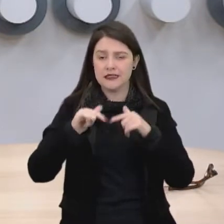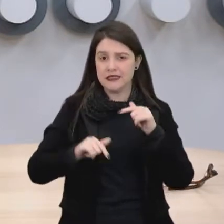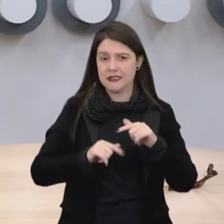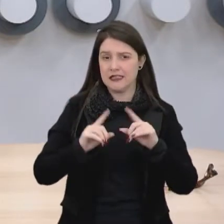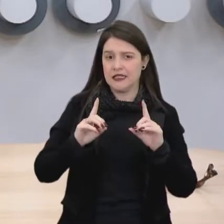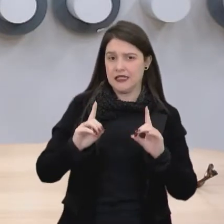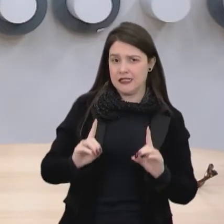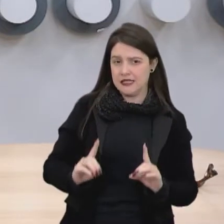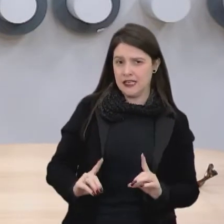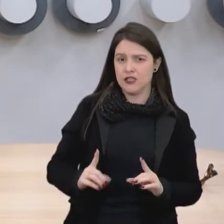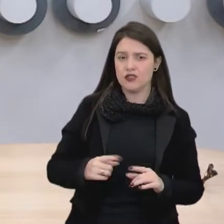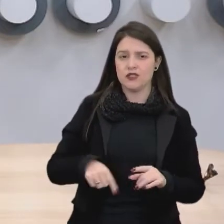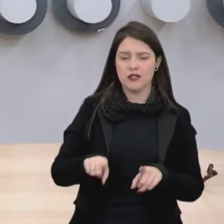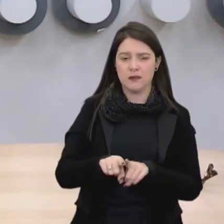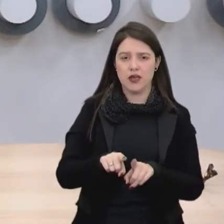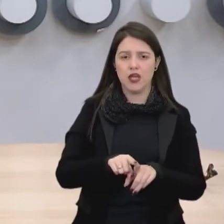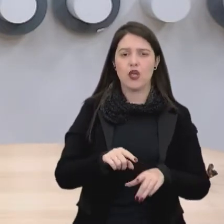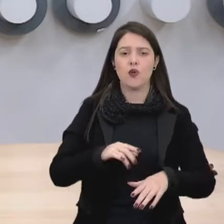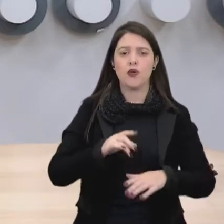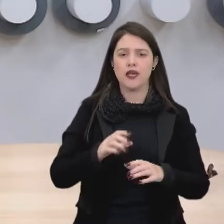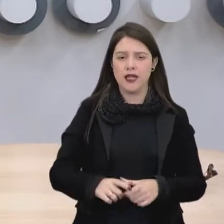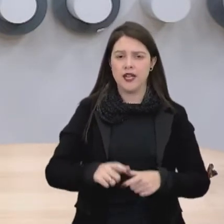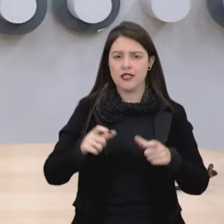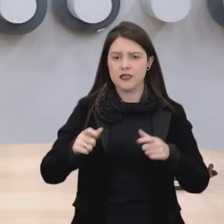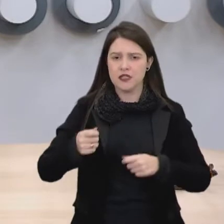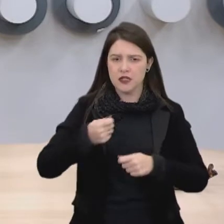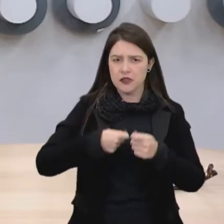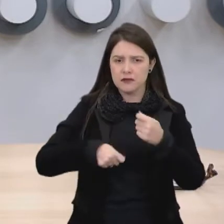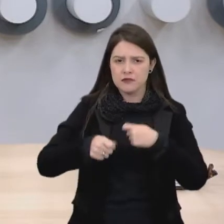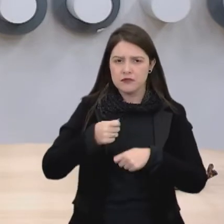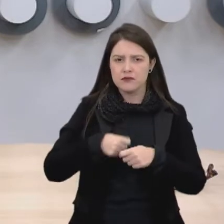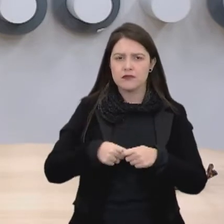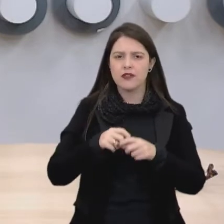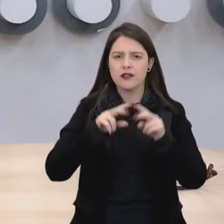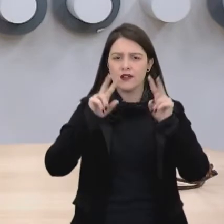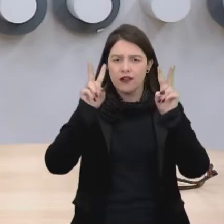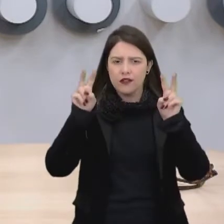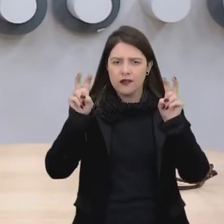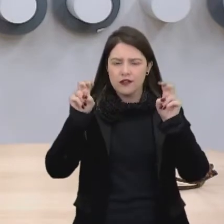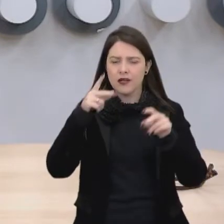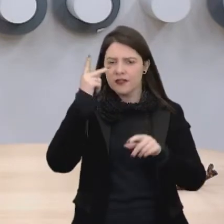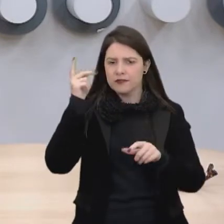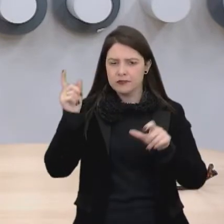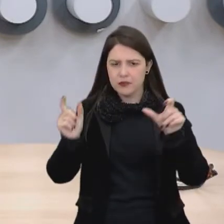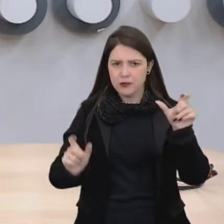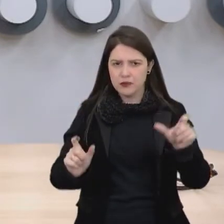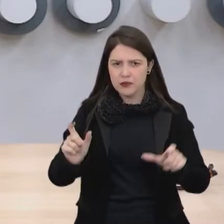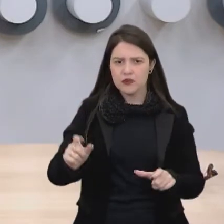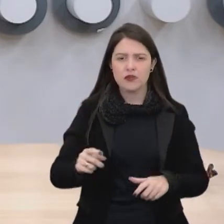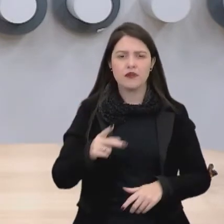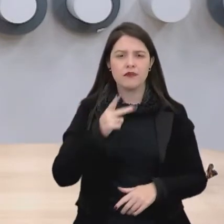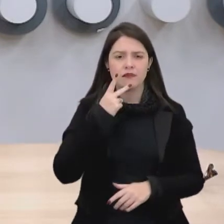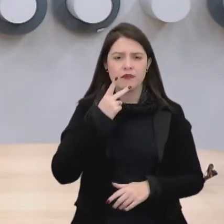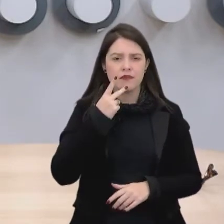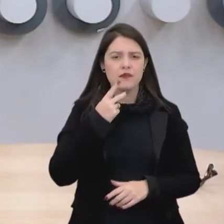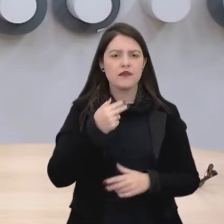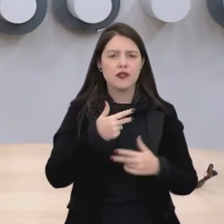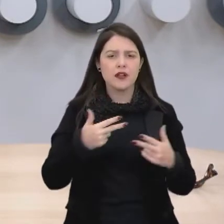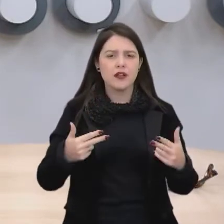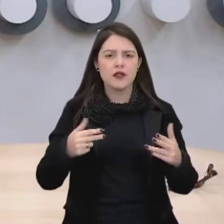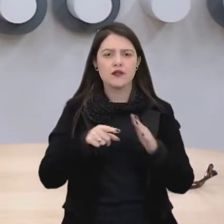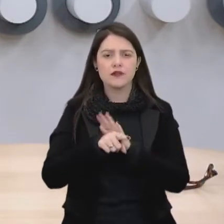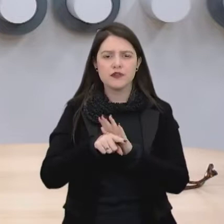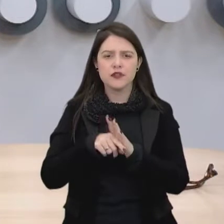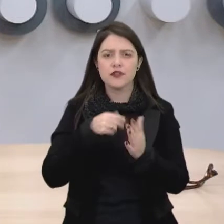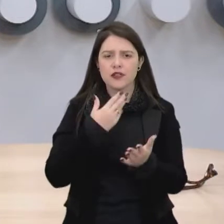crescimento econômico, né? É muito importante aí quando a gente retrata a questão da população. Falando em renda, né? A gente vai se basear das